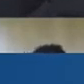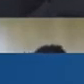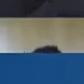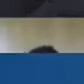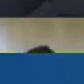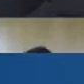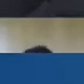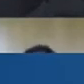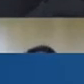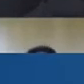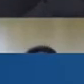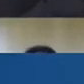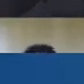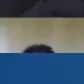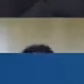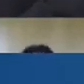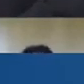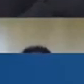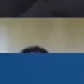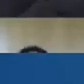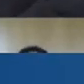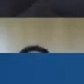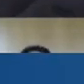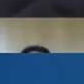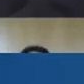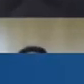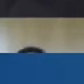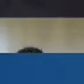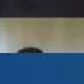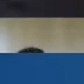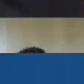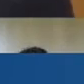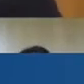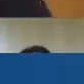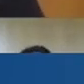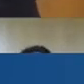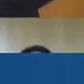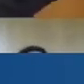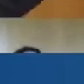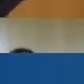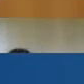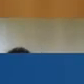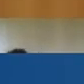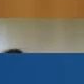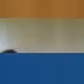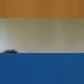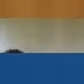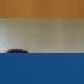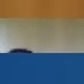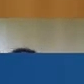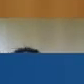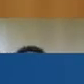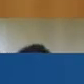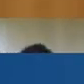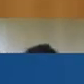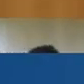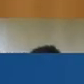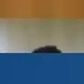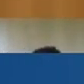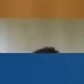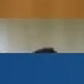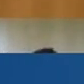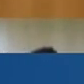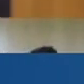gente está no Rio de Janeiro há muito tempo acompanhando essa investigação, vê que ela já no início apontou uma série de pessoas que teriam ligação com a